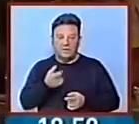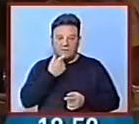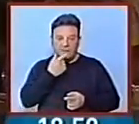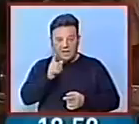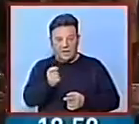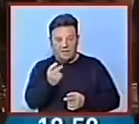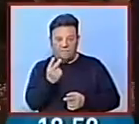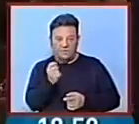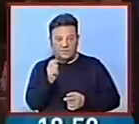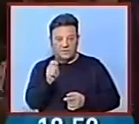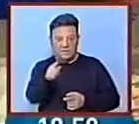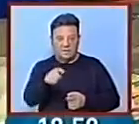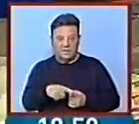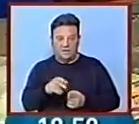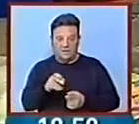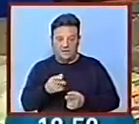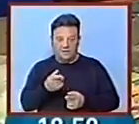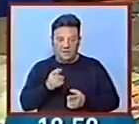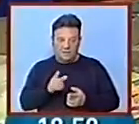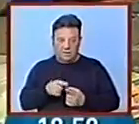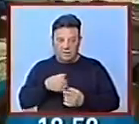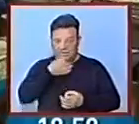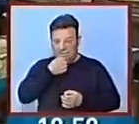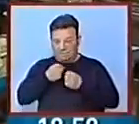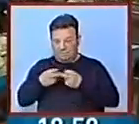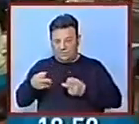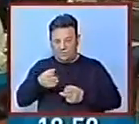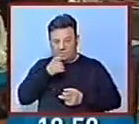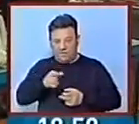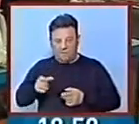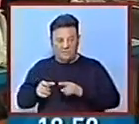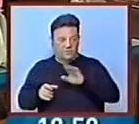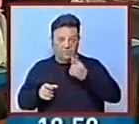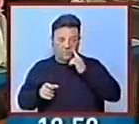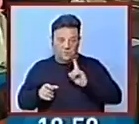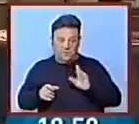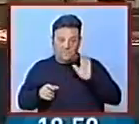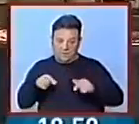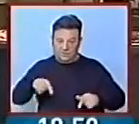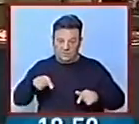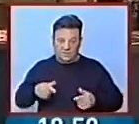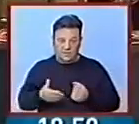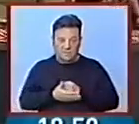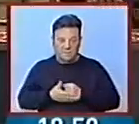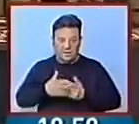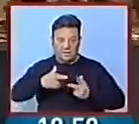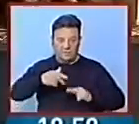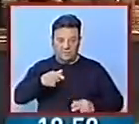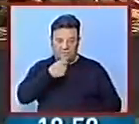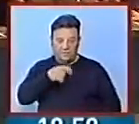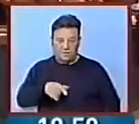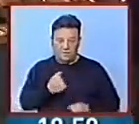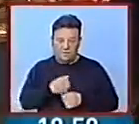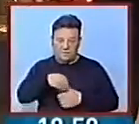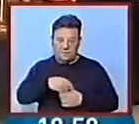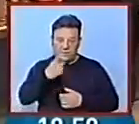você, amcea. São expressões e palavras que nem toda a gente conhece, mas aqui, no mercado municipal de Faro, fazem